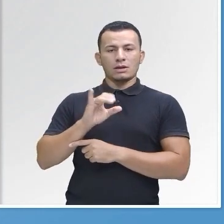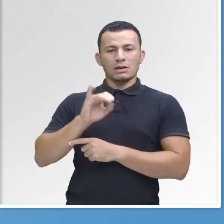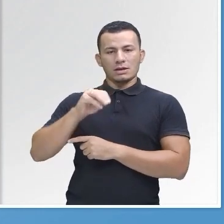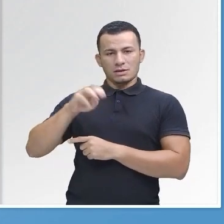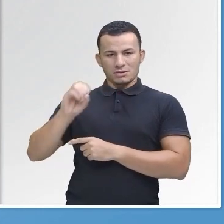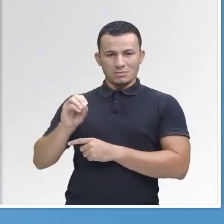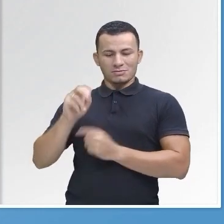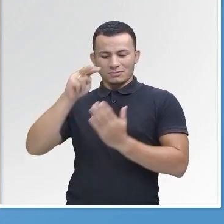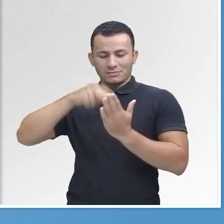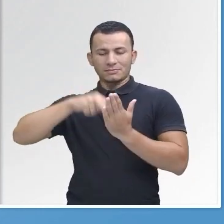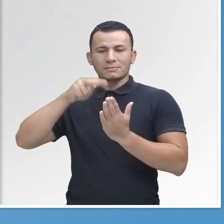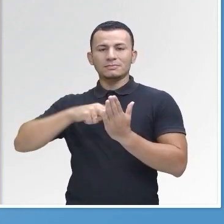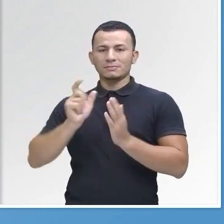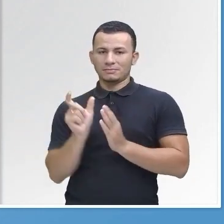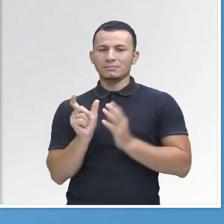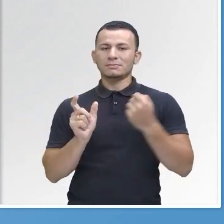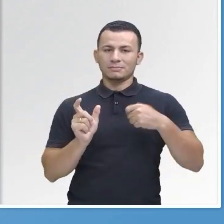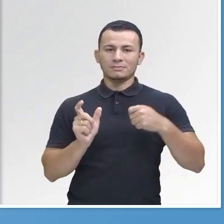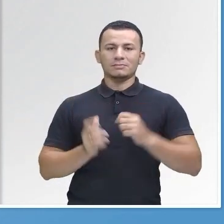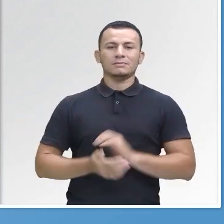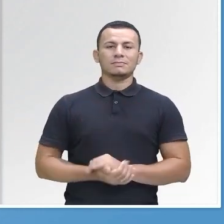certo?